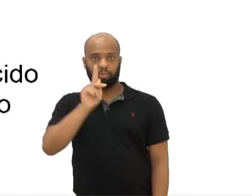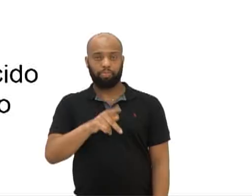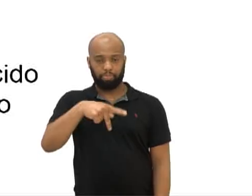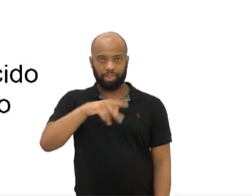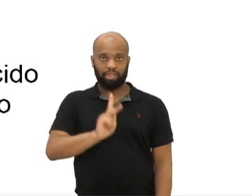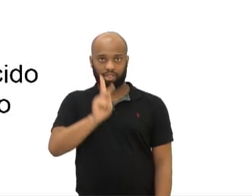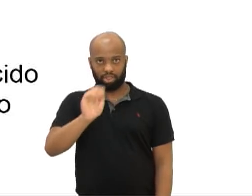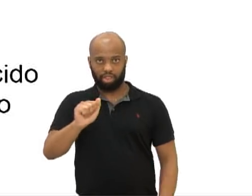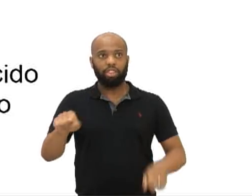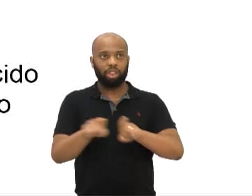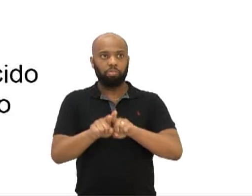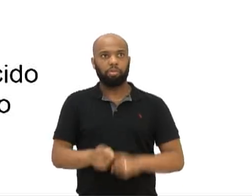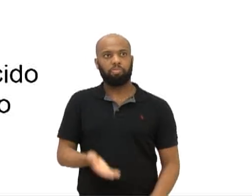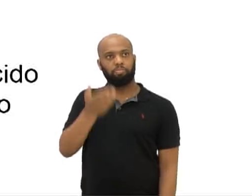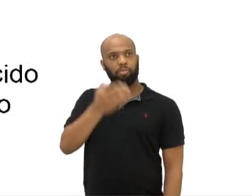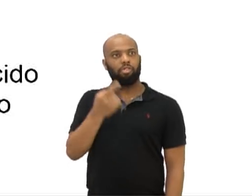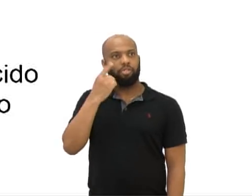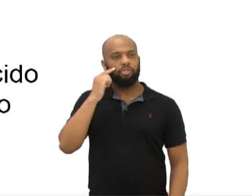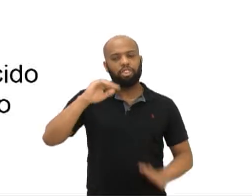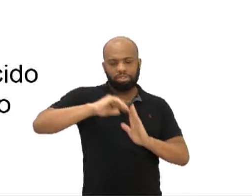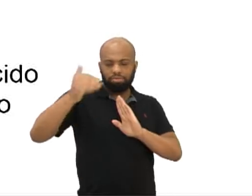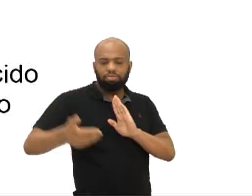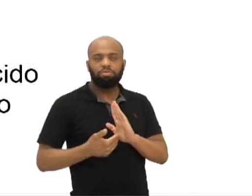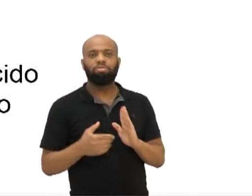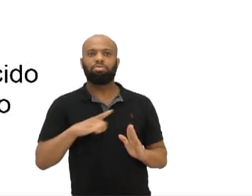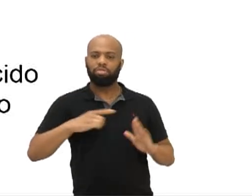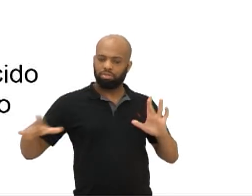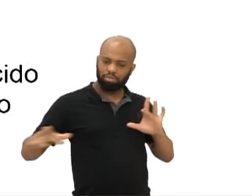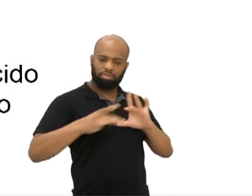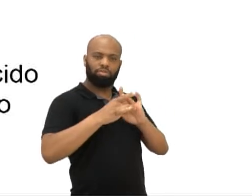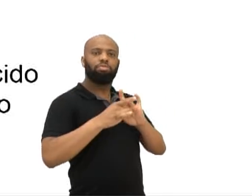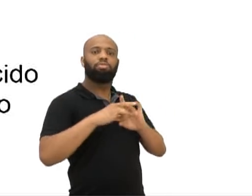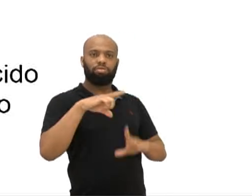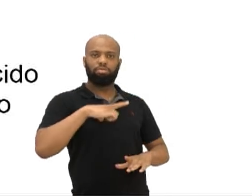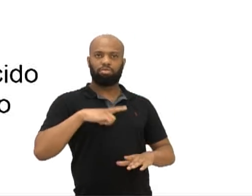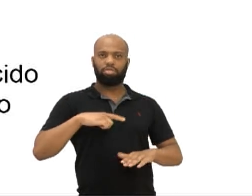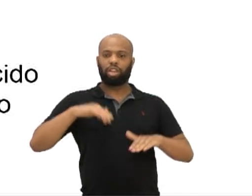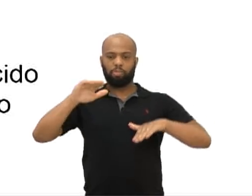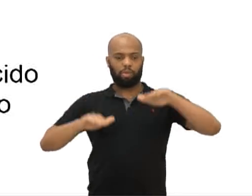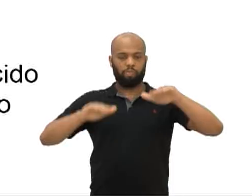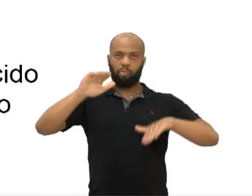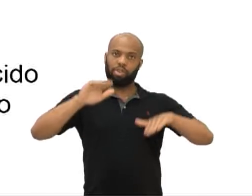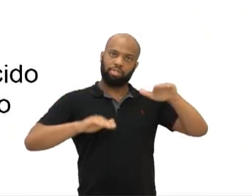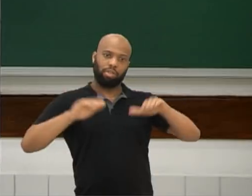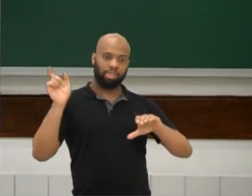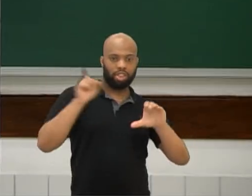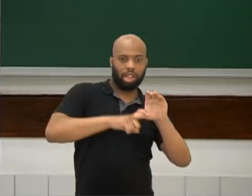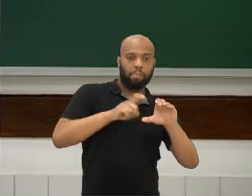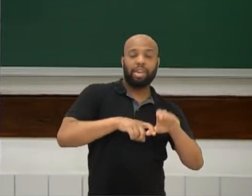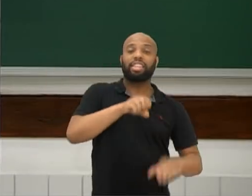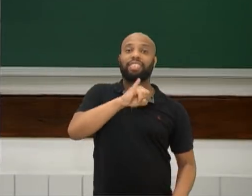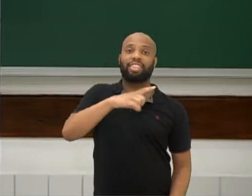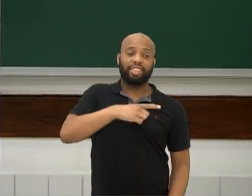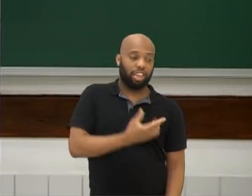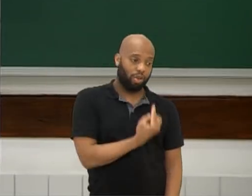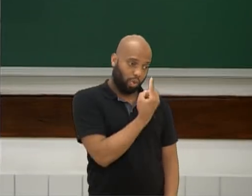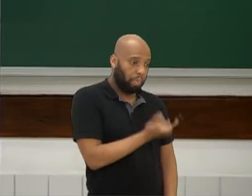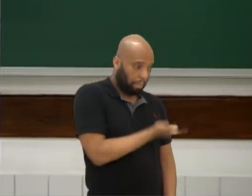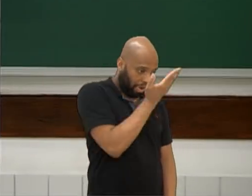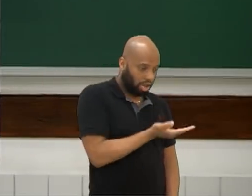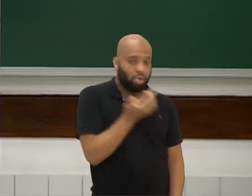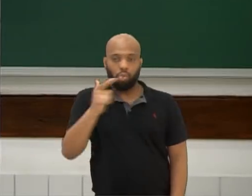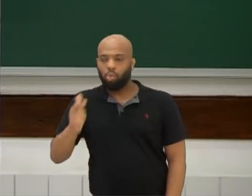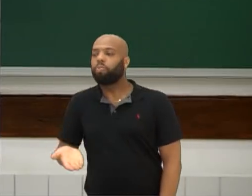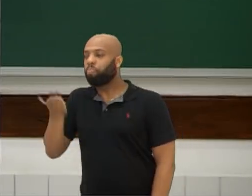ser também maior. Então, veja que tudo isso é diretamente proporcional. Quanto maior um, também